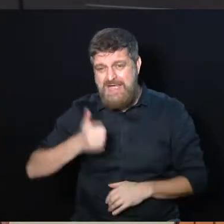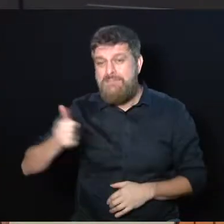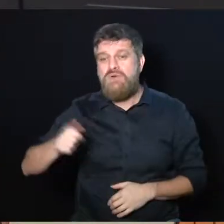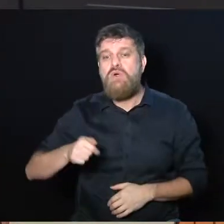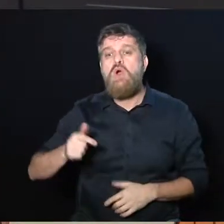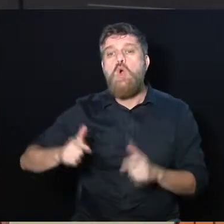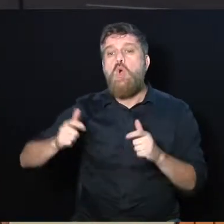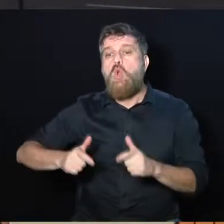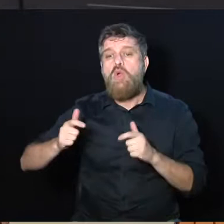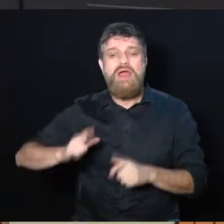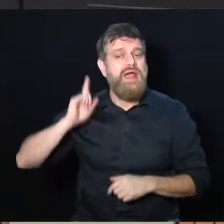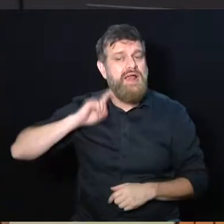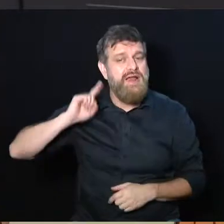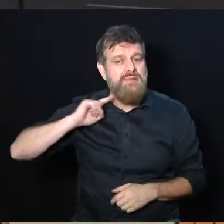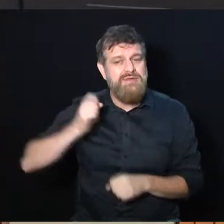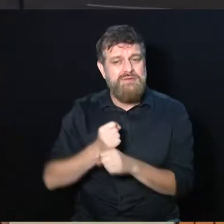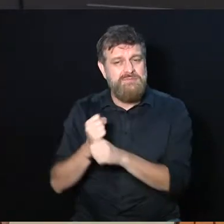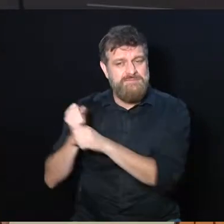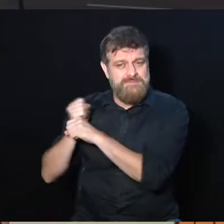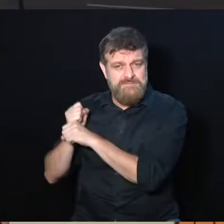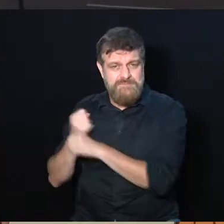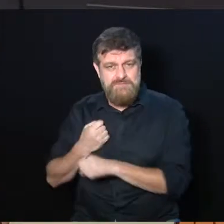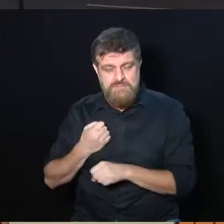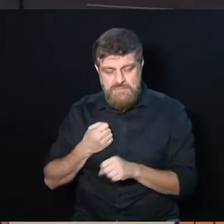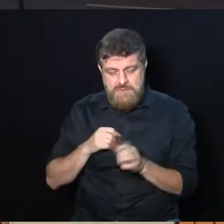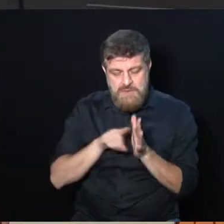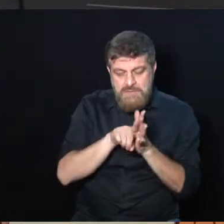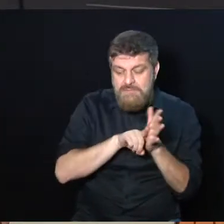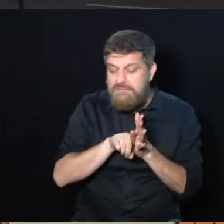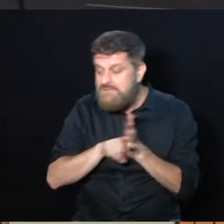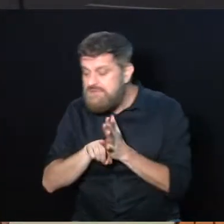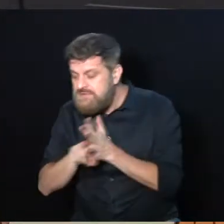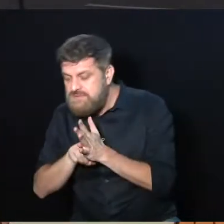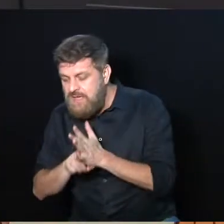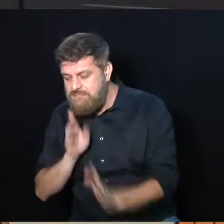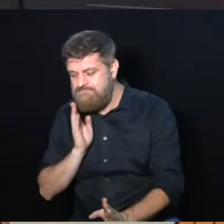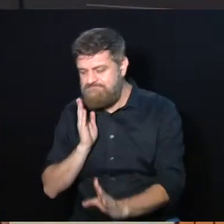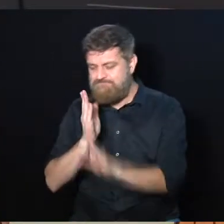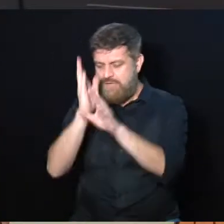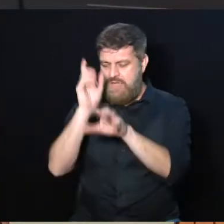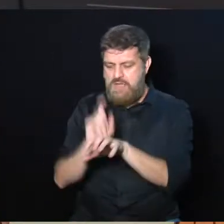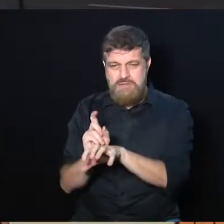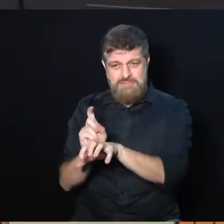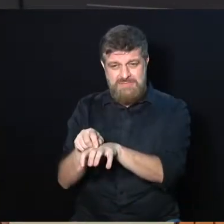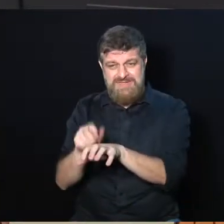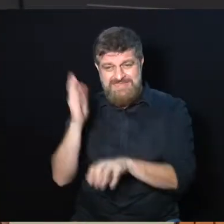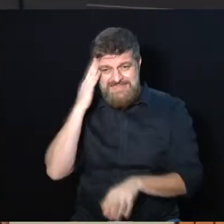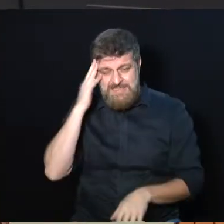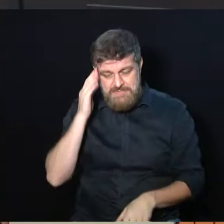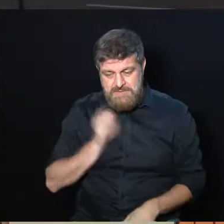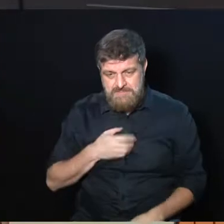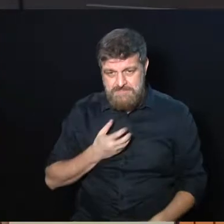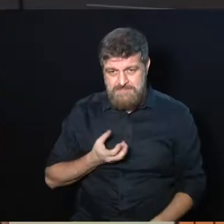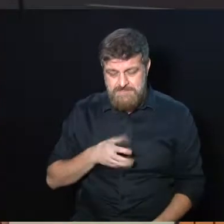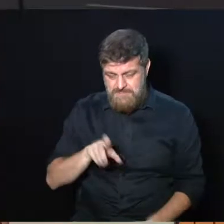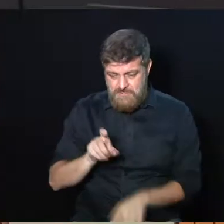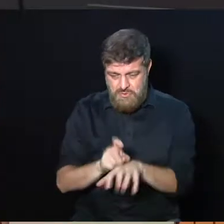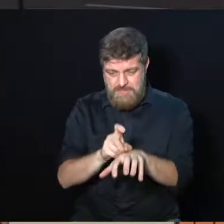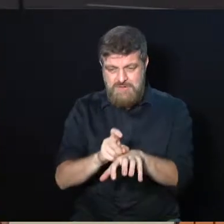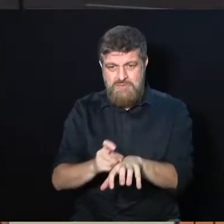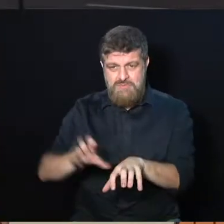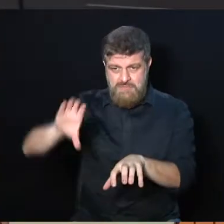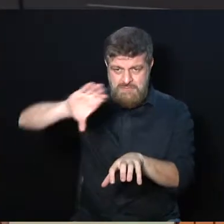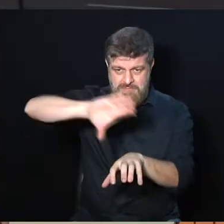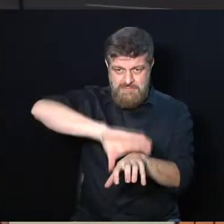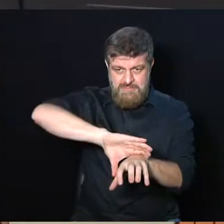Gerais, alguns anos atrás, que chama-se Busca Ativa aos Focos. Busca ativa aos focos é a captura do escorpião.